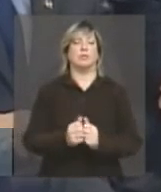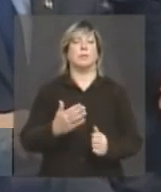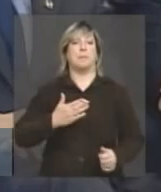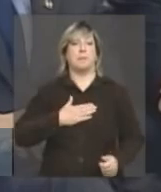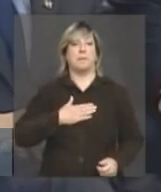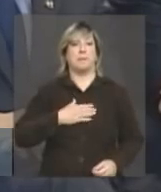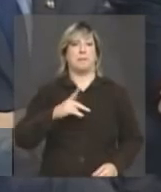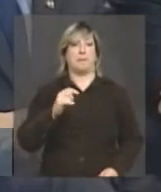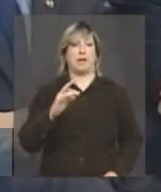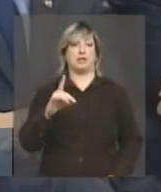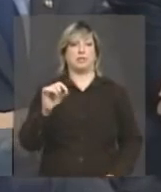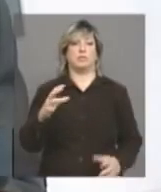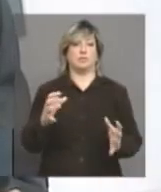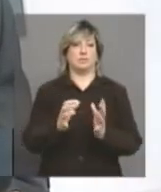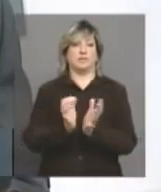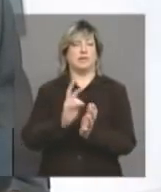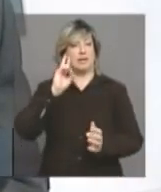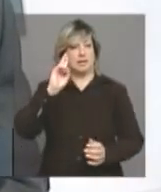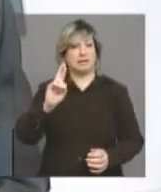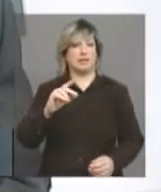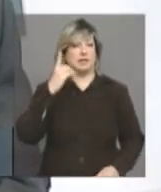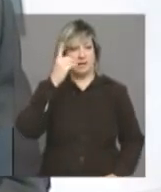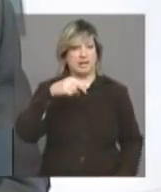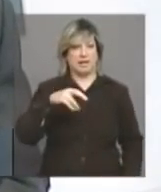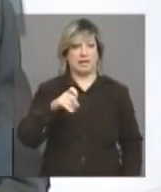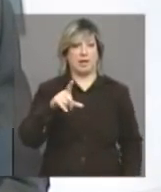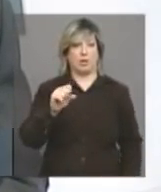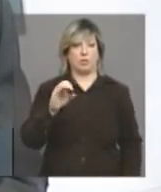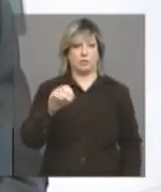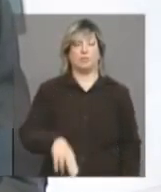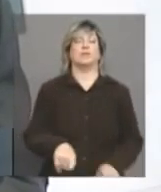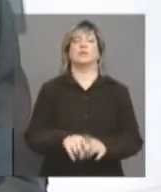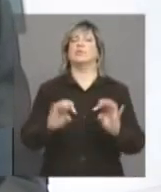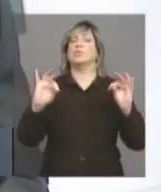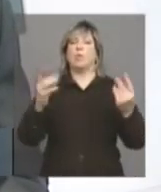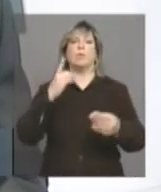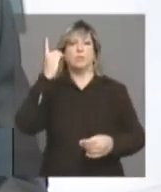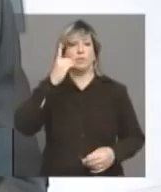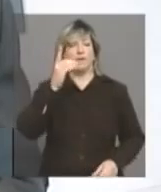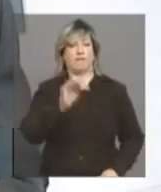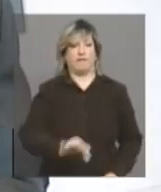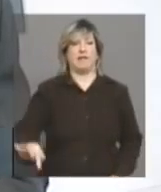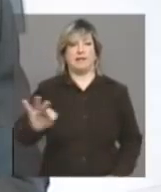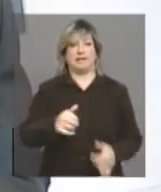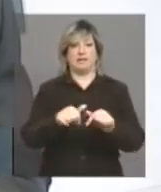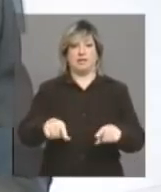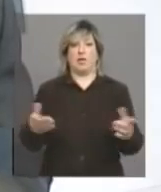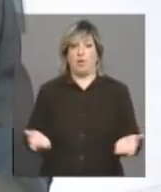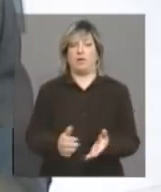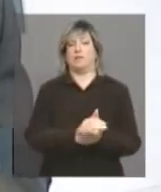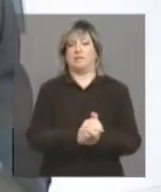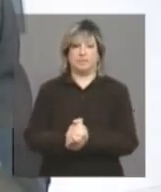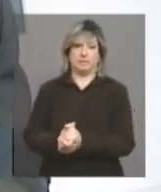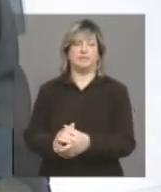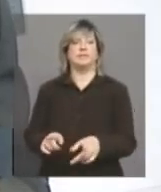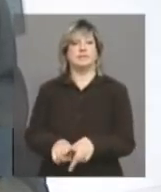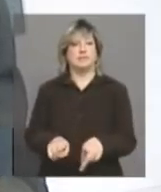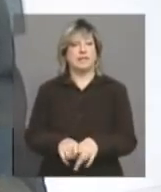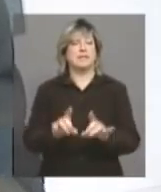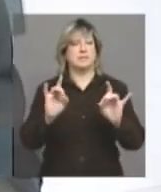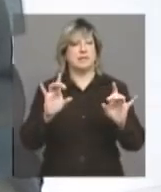partido na Câmara, deputado Nelson Melri. Quero cumprimentar todos os deputados federais aqui presentes. Cumprimento